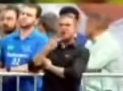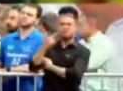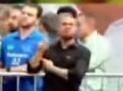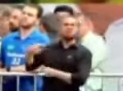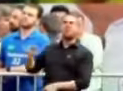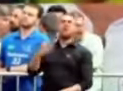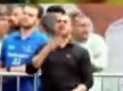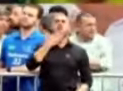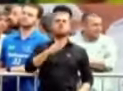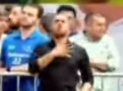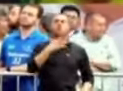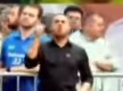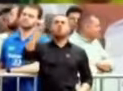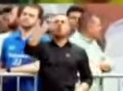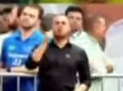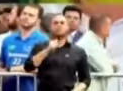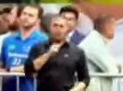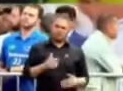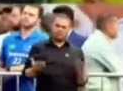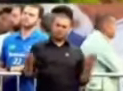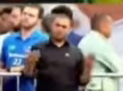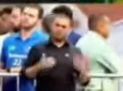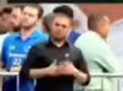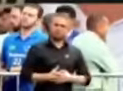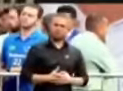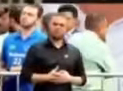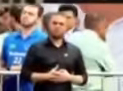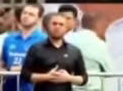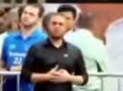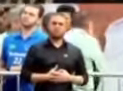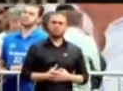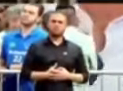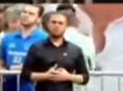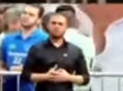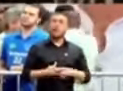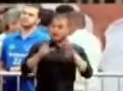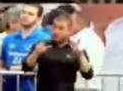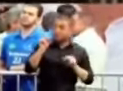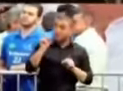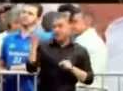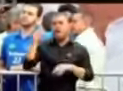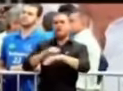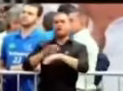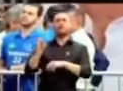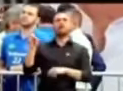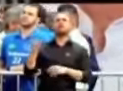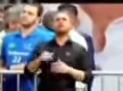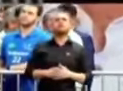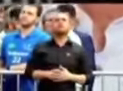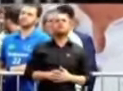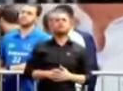que não gosta de mulheres. A diferença é que ele faz.